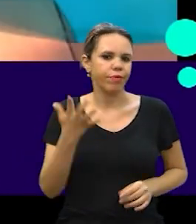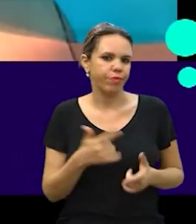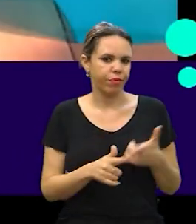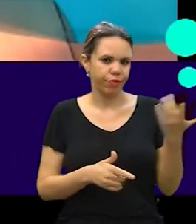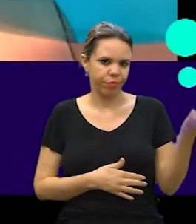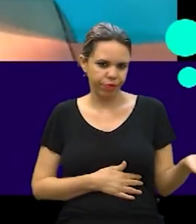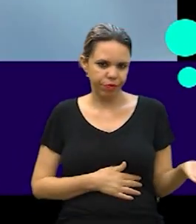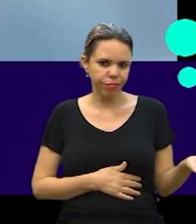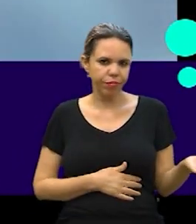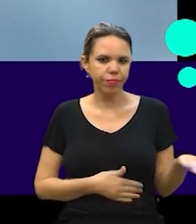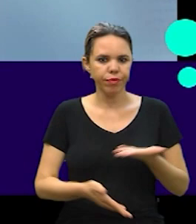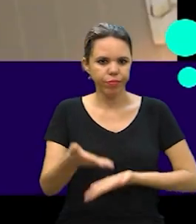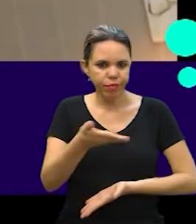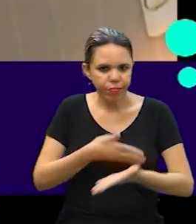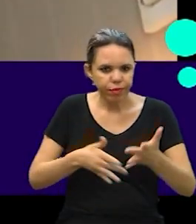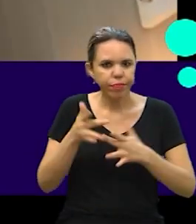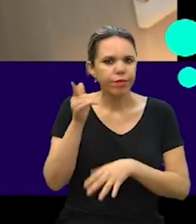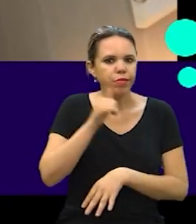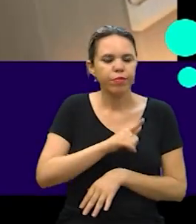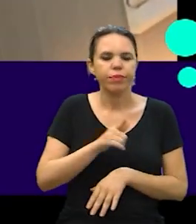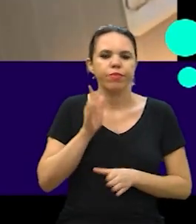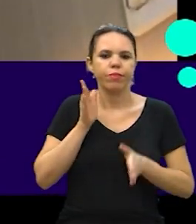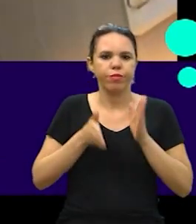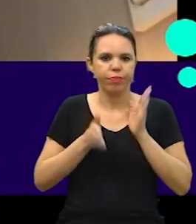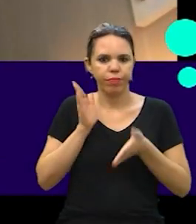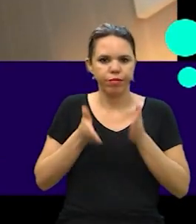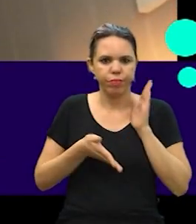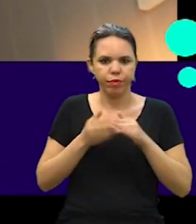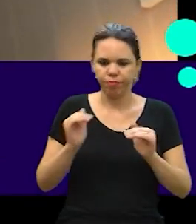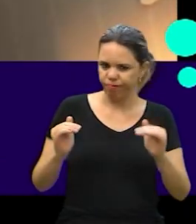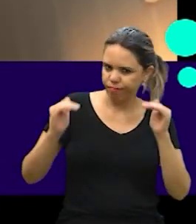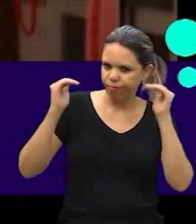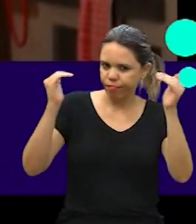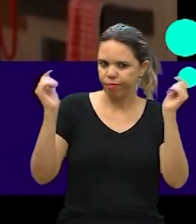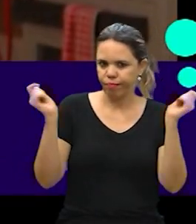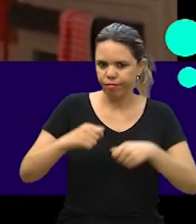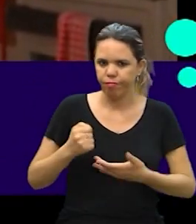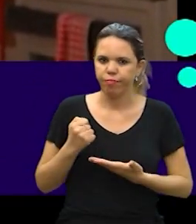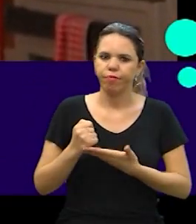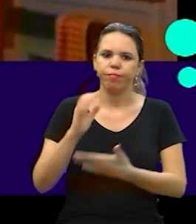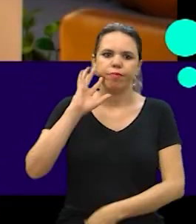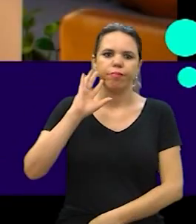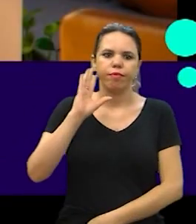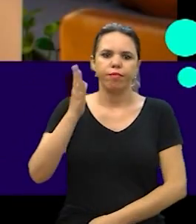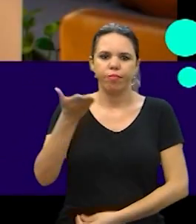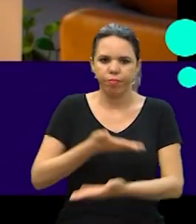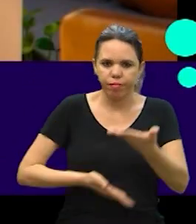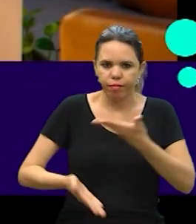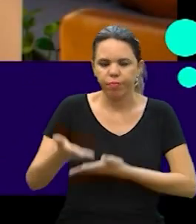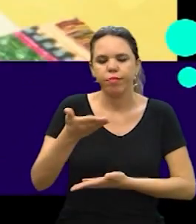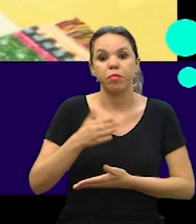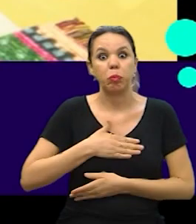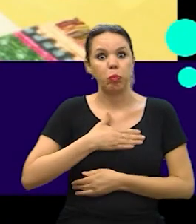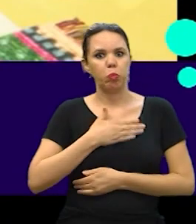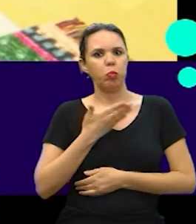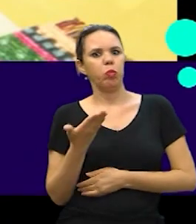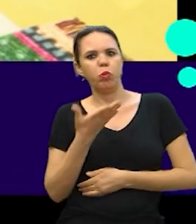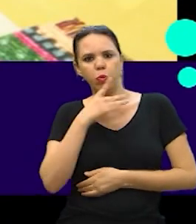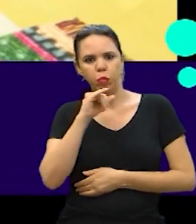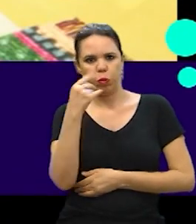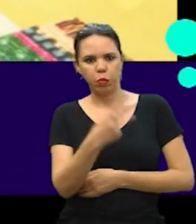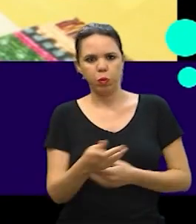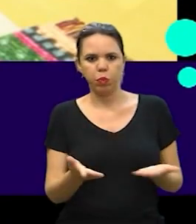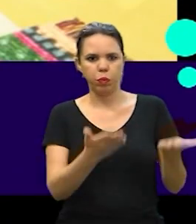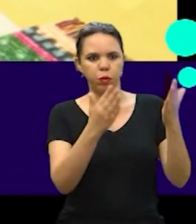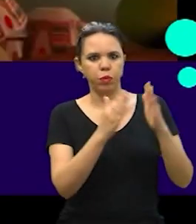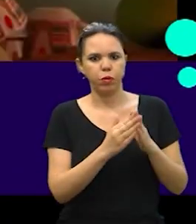para resolver esse problema social era ganhar um robô de última geração capaz de ajudá-lo a interagir. Para sua